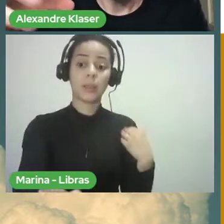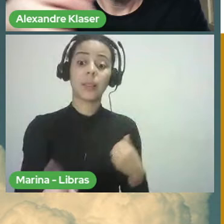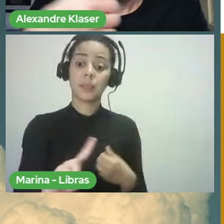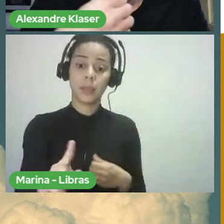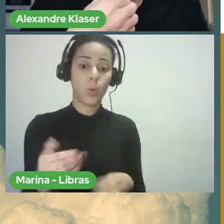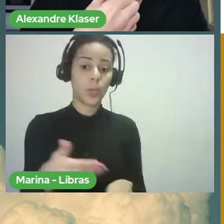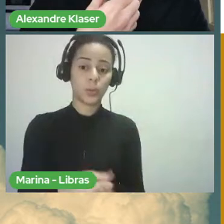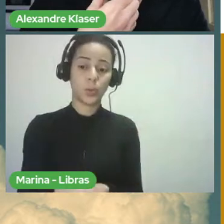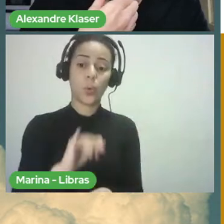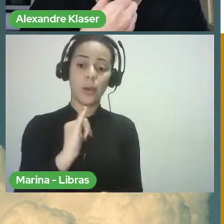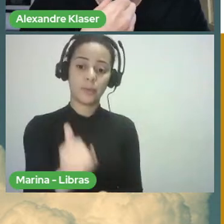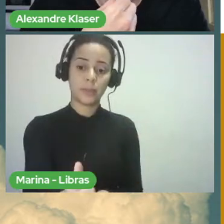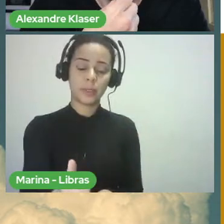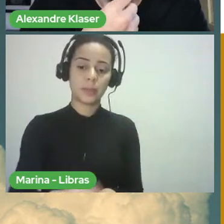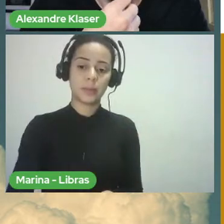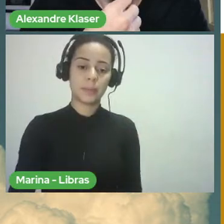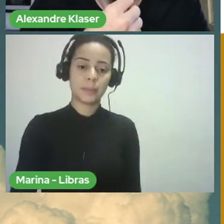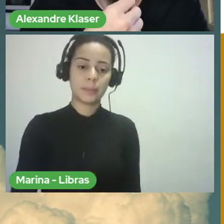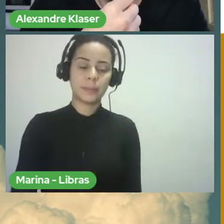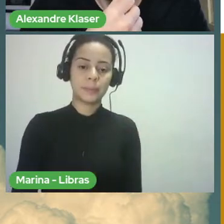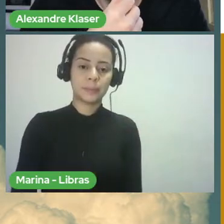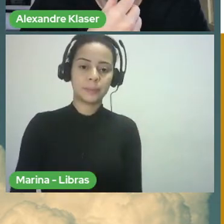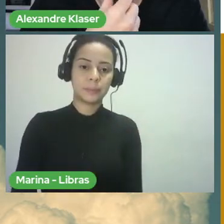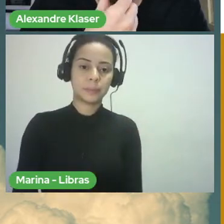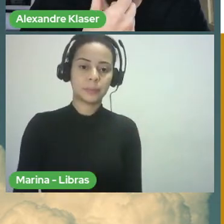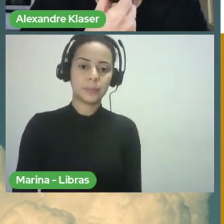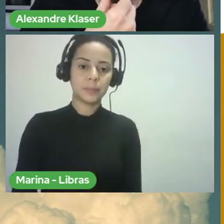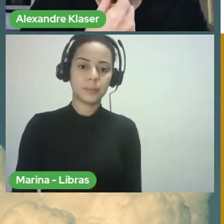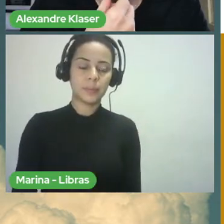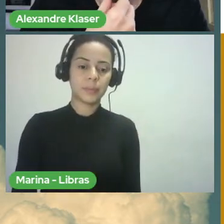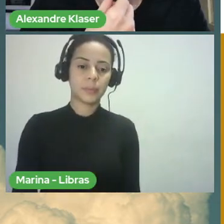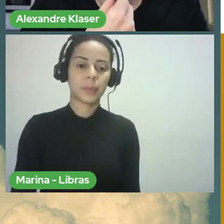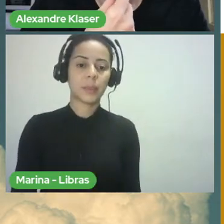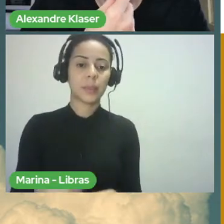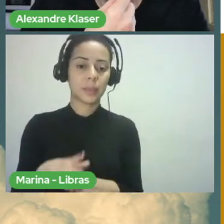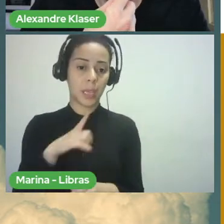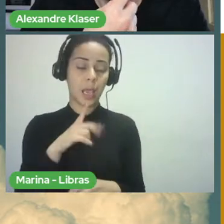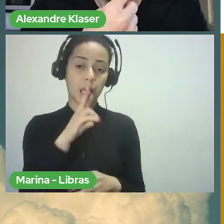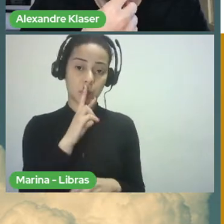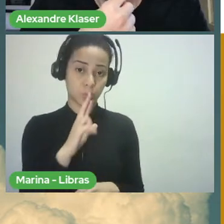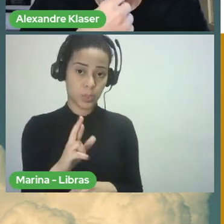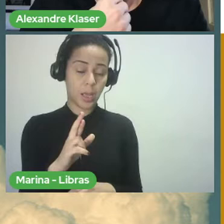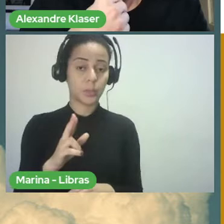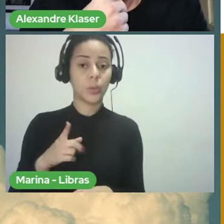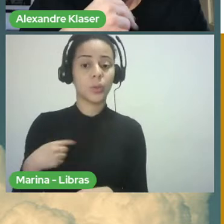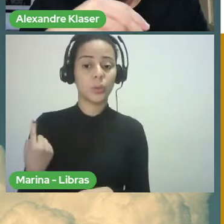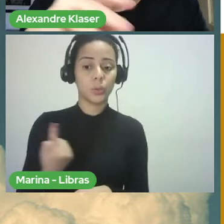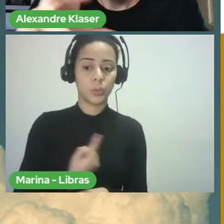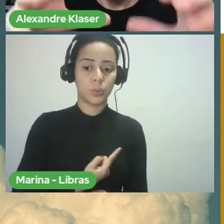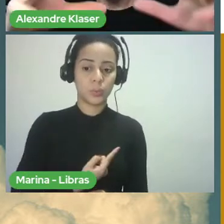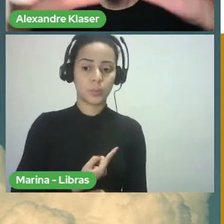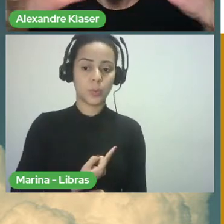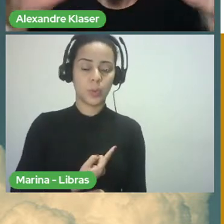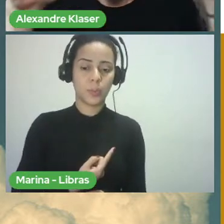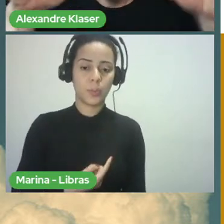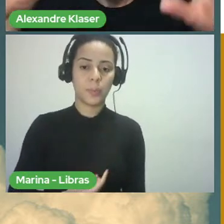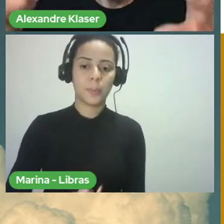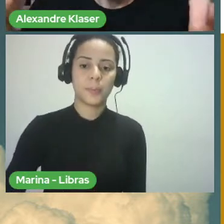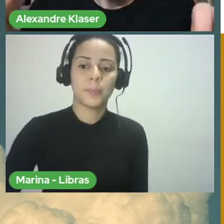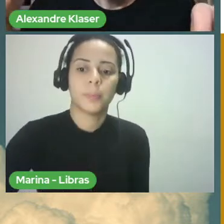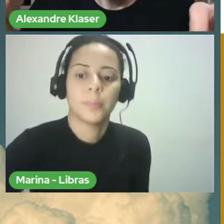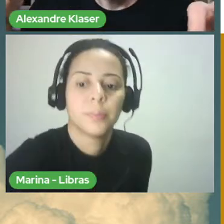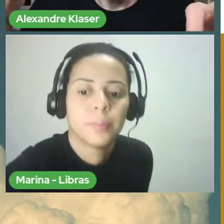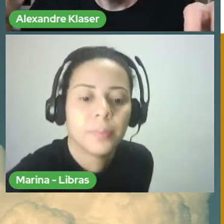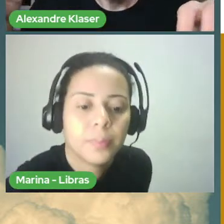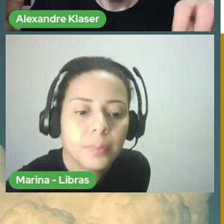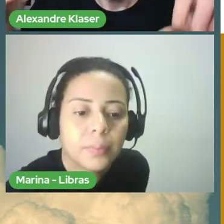resultado. A gente na ThoughtWorks usa muito a mecânica que a gente chama de uma Lean Value Tree, que é basicamente uma espécie de